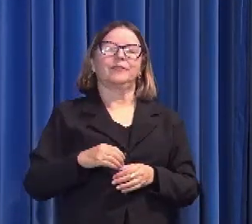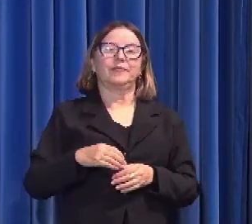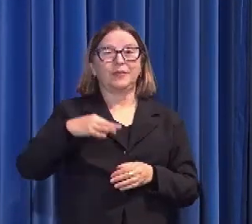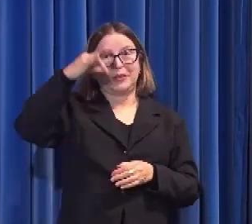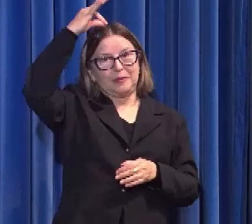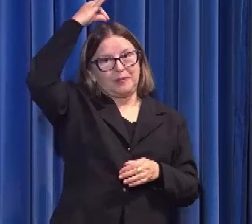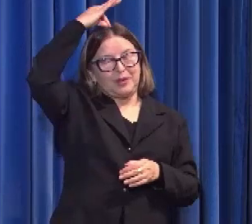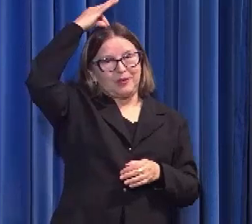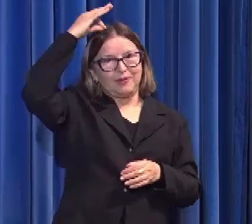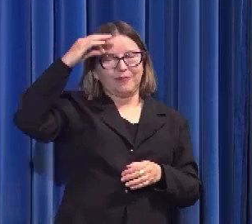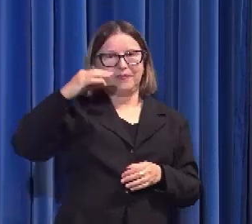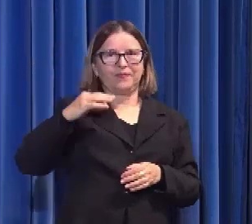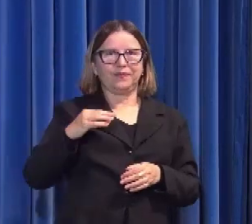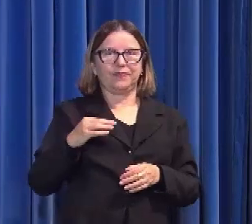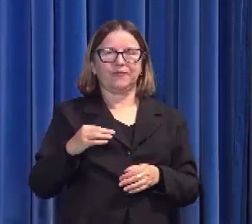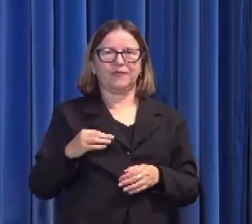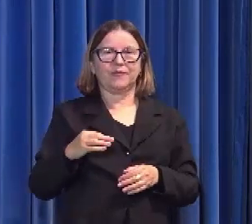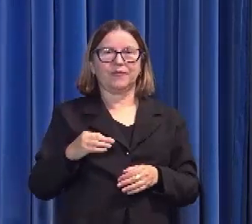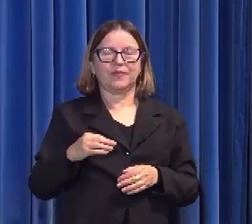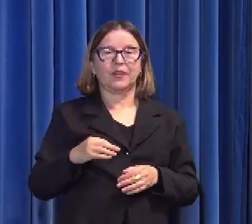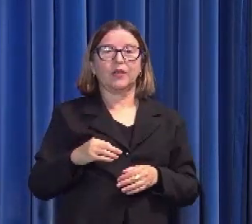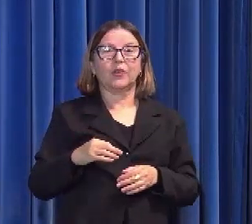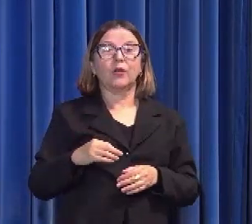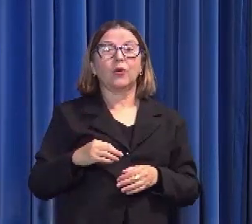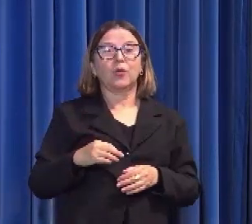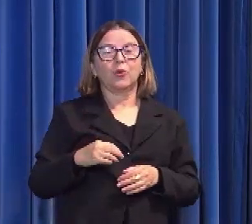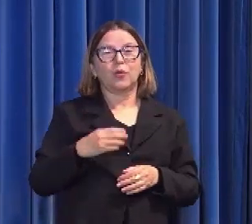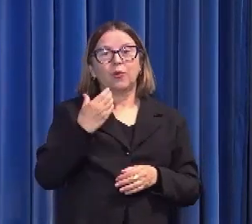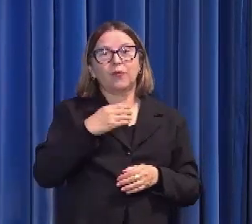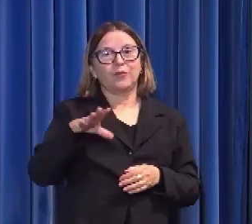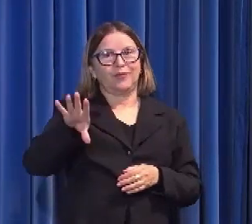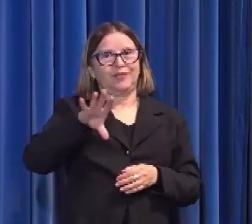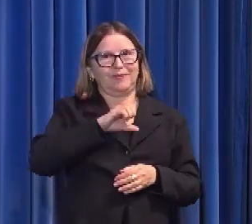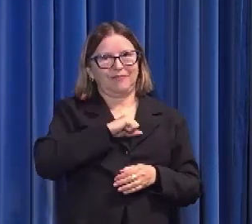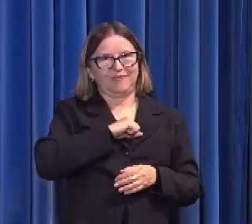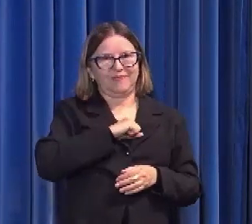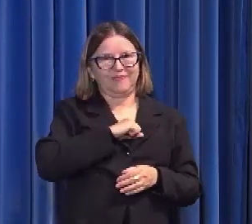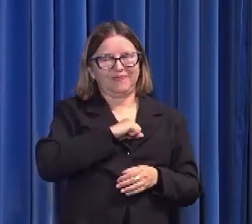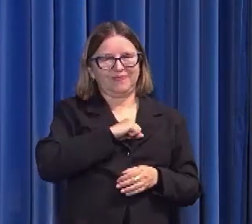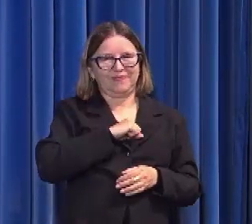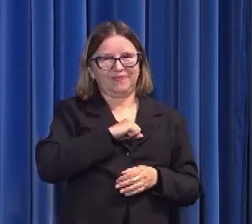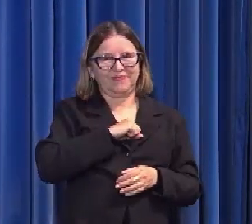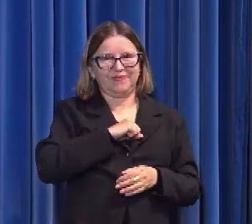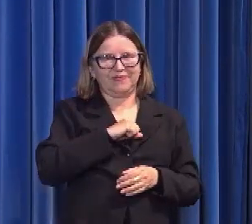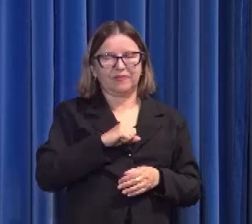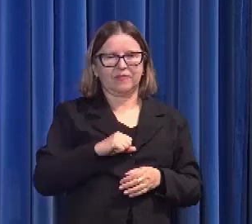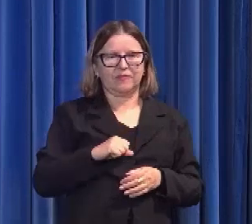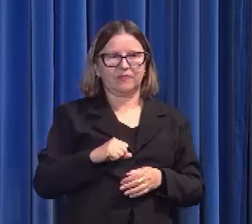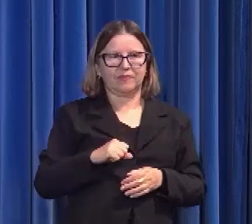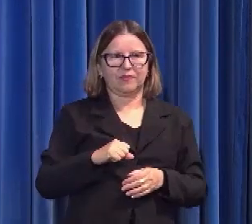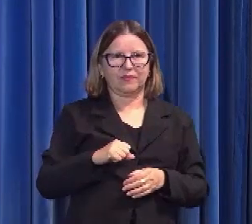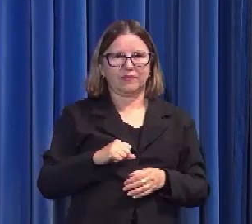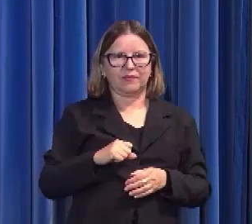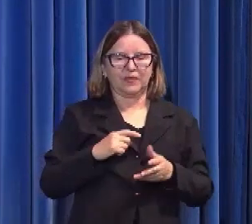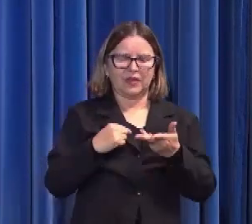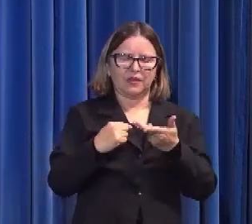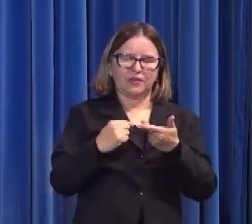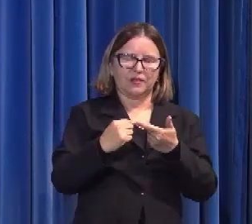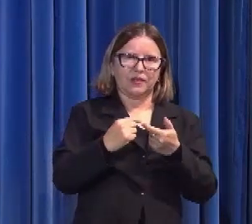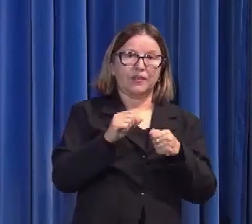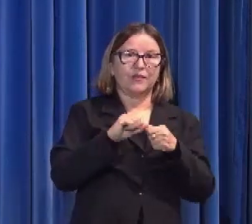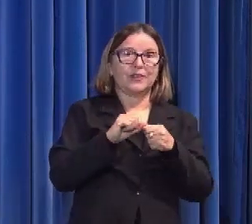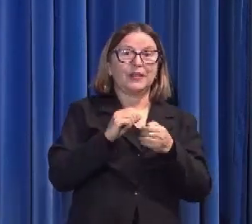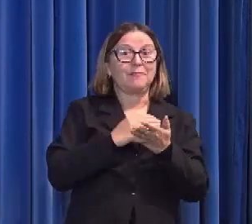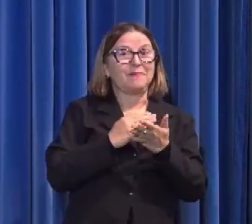do espírito são eles o fruto do espírito é amor e aquelas outras coisas fazem